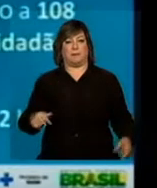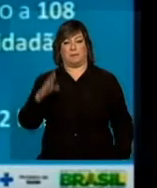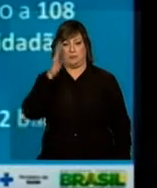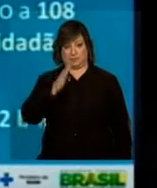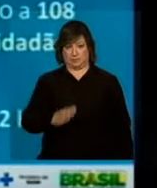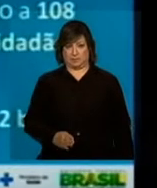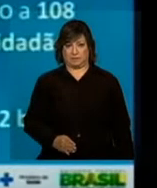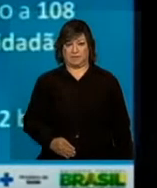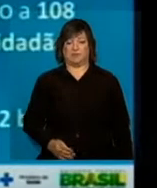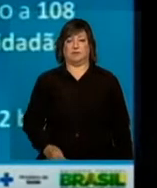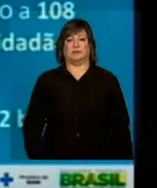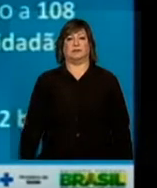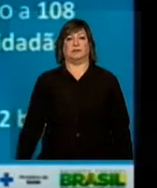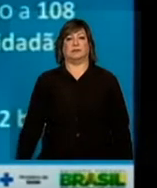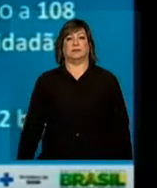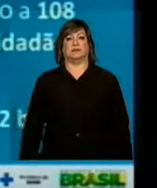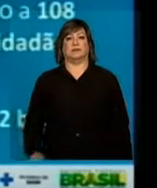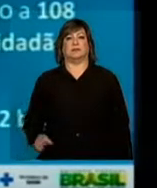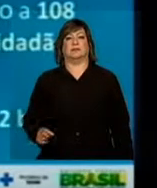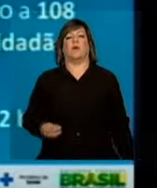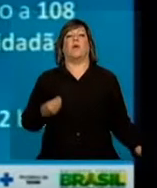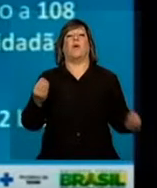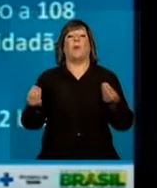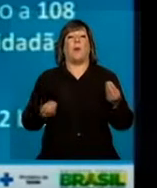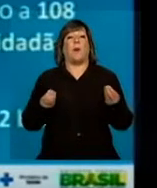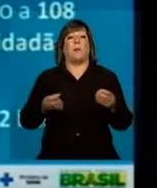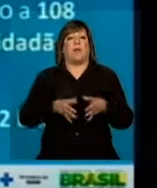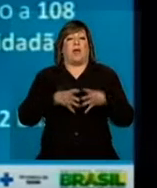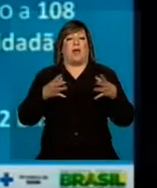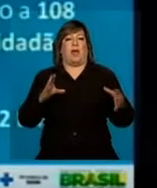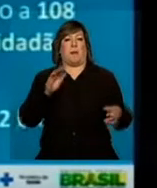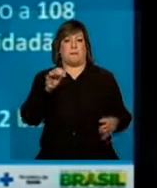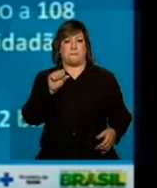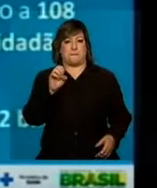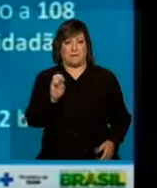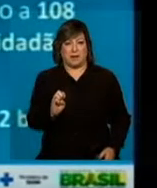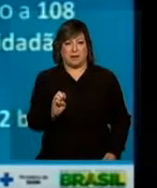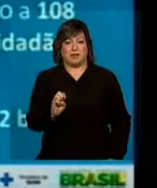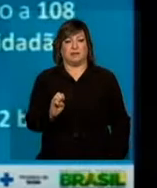E, como grande base, né,